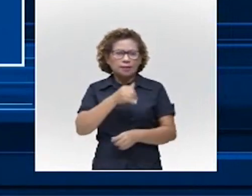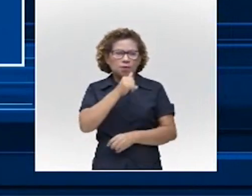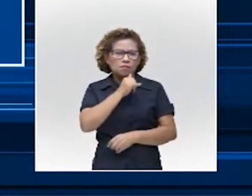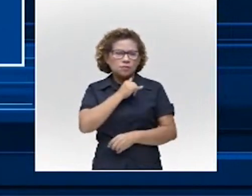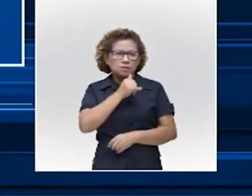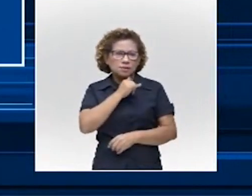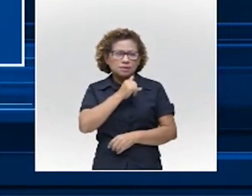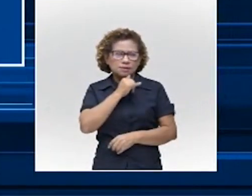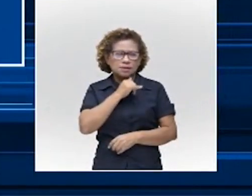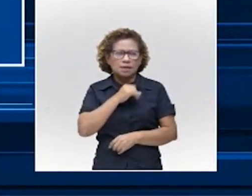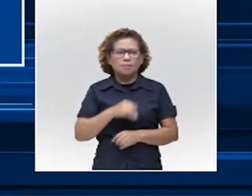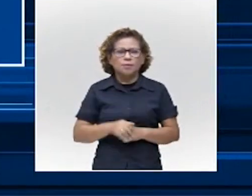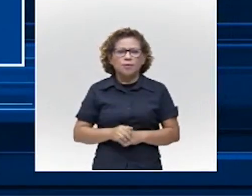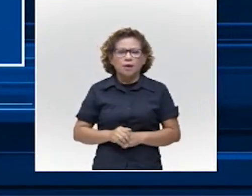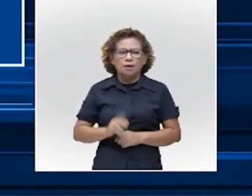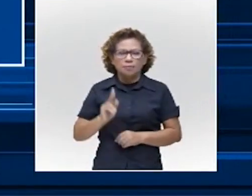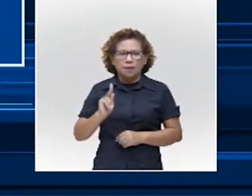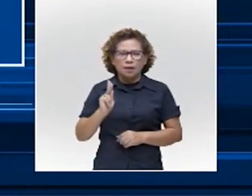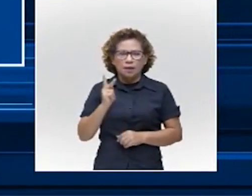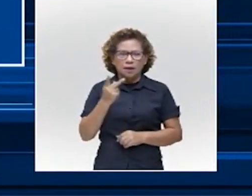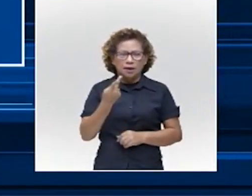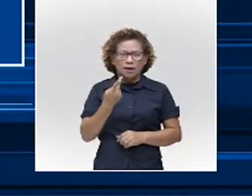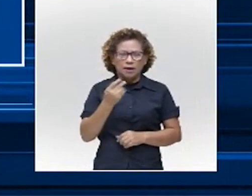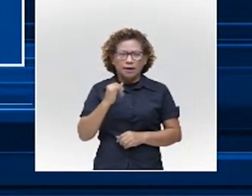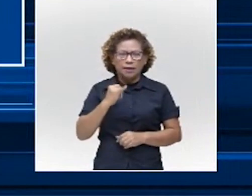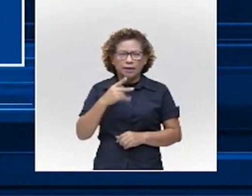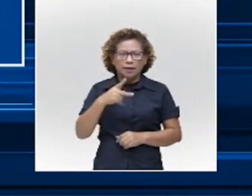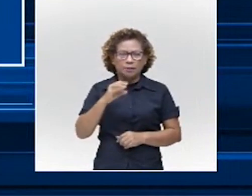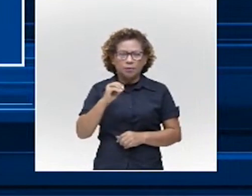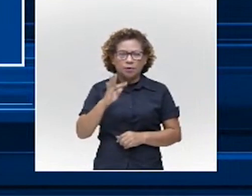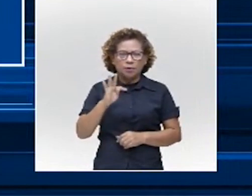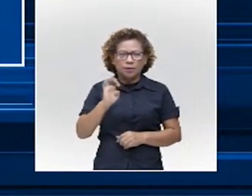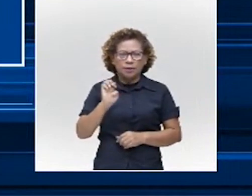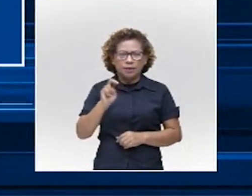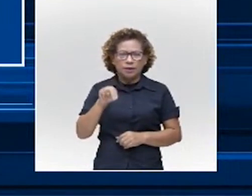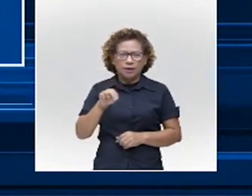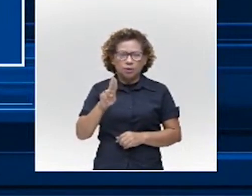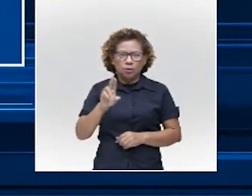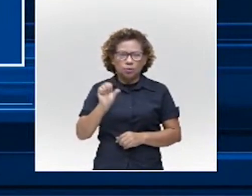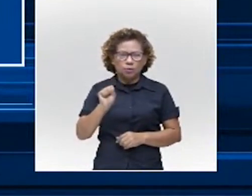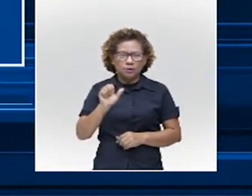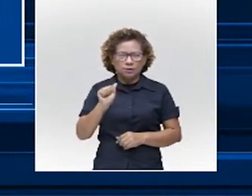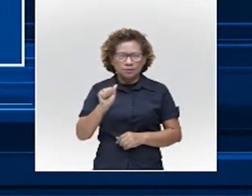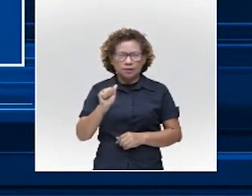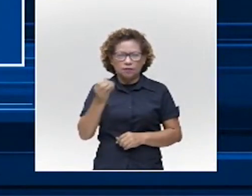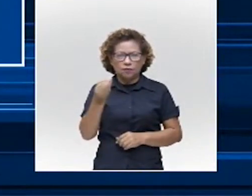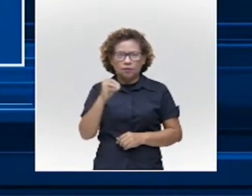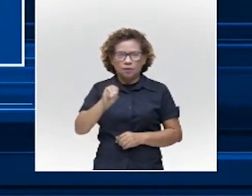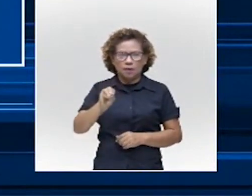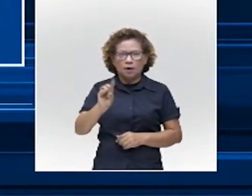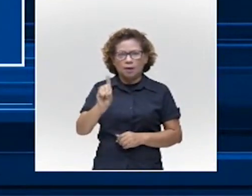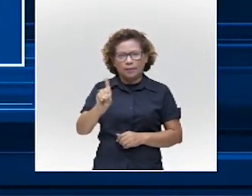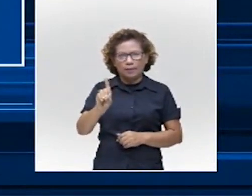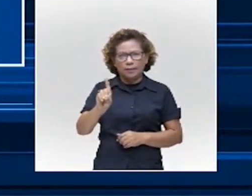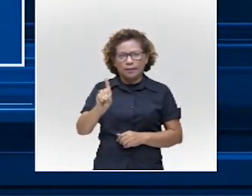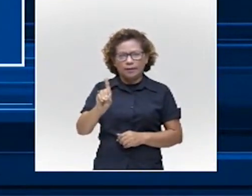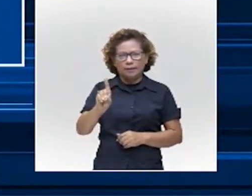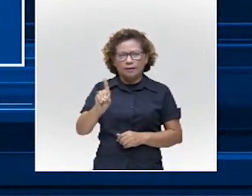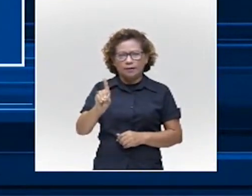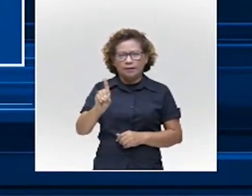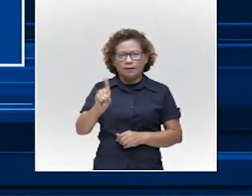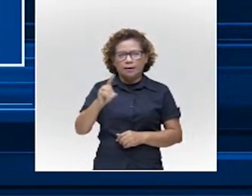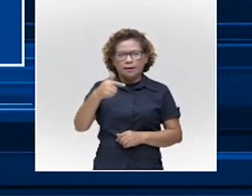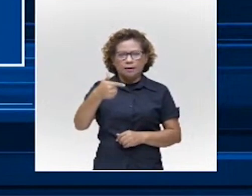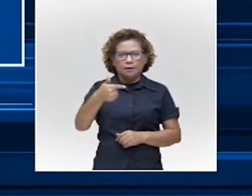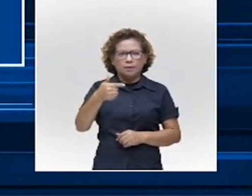é justamente o valor da diagonal. Então, eu vou chamá-la de D. Então, ficará D elevado